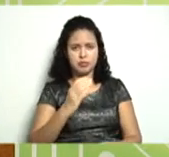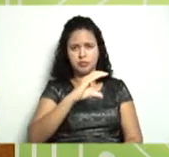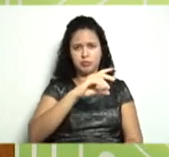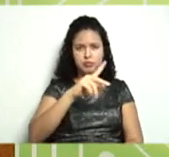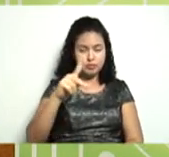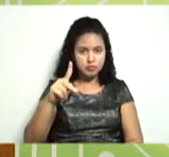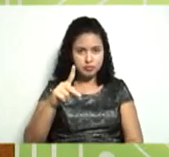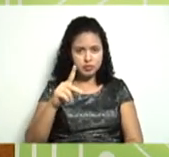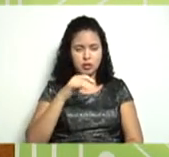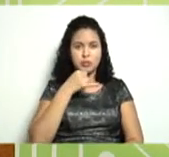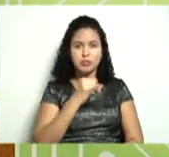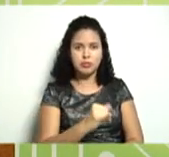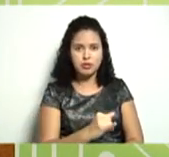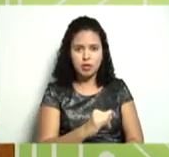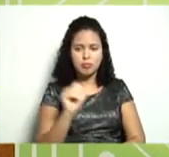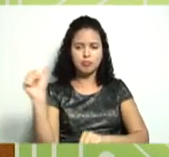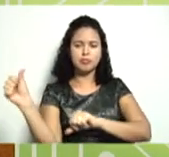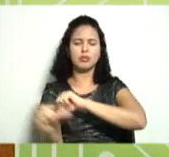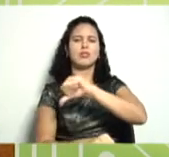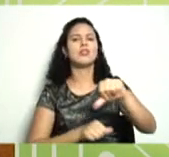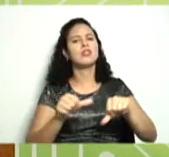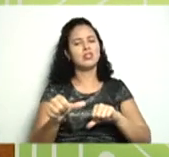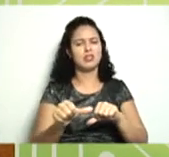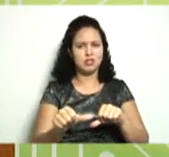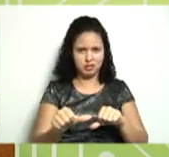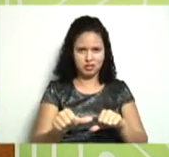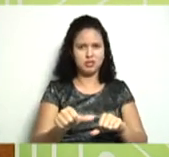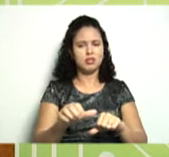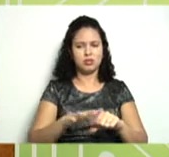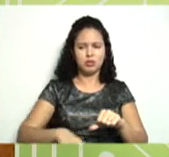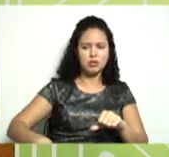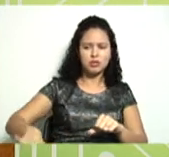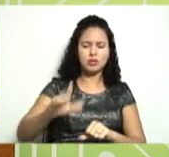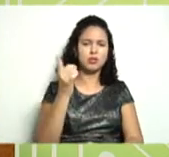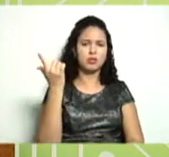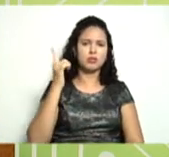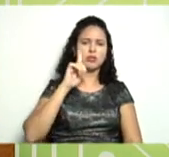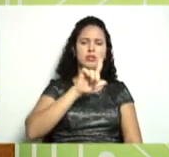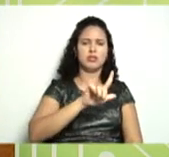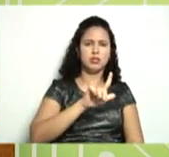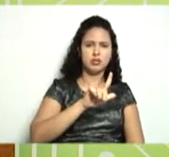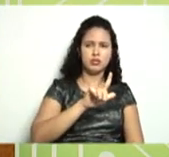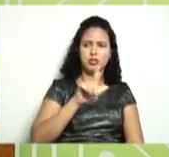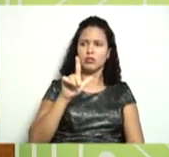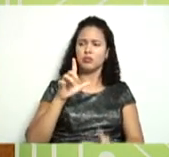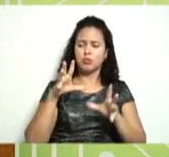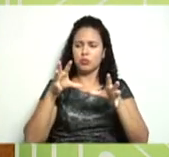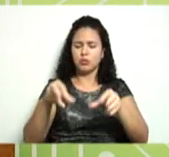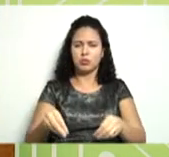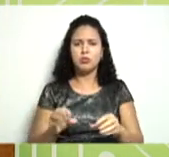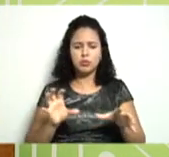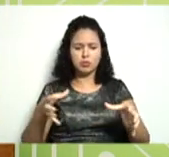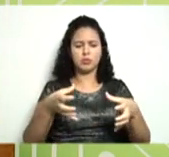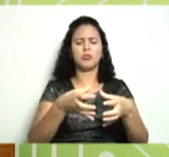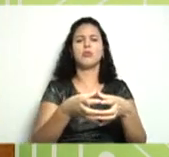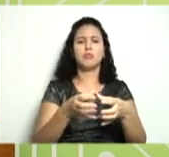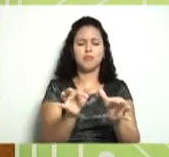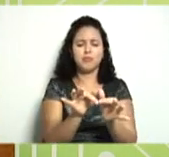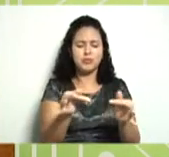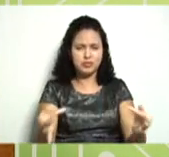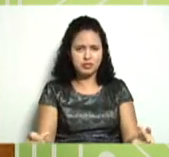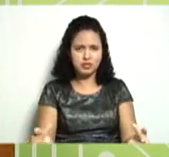que aconteceu? Ele mudou a sua realidade. Ele conseguiu que aqueles colonos, aquelas pessoas